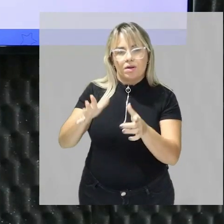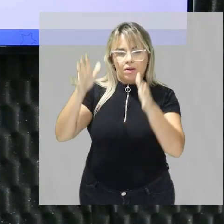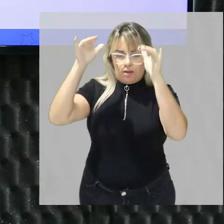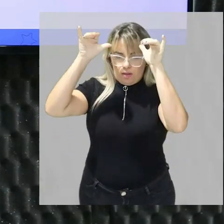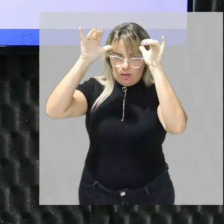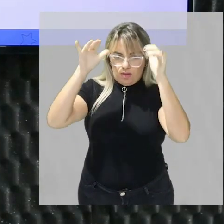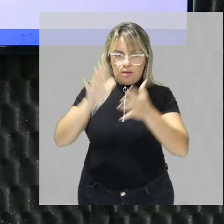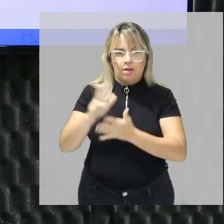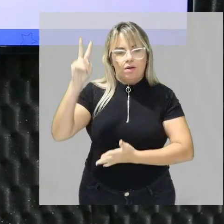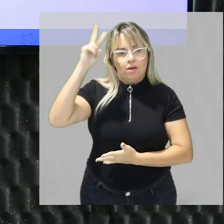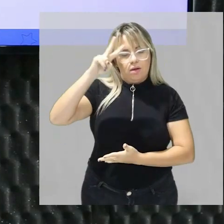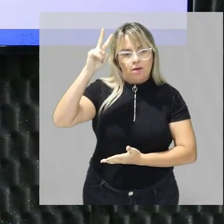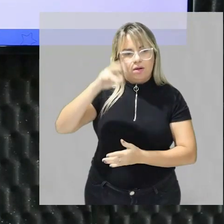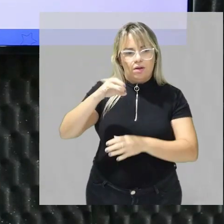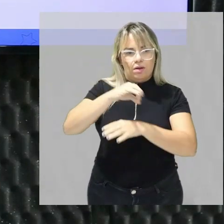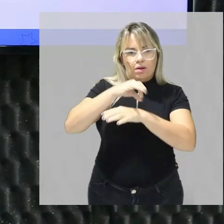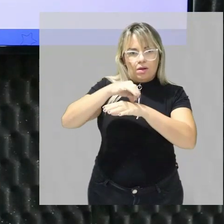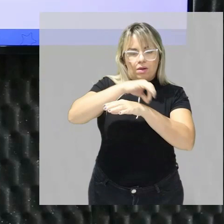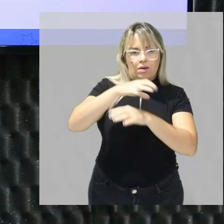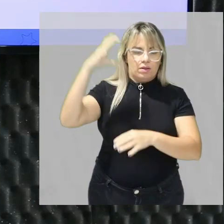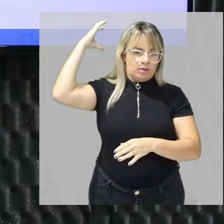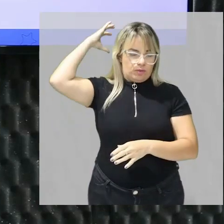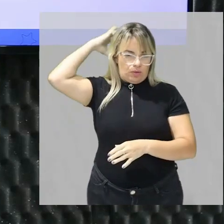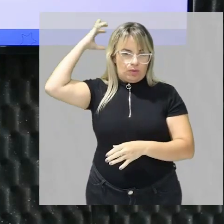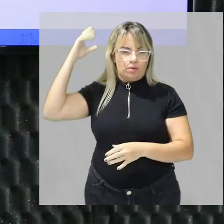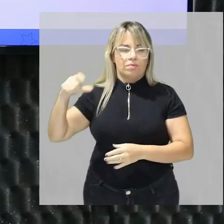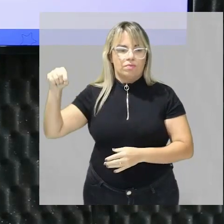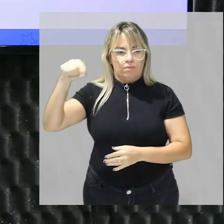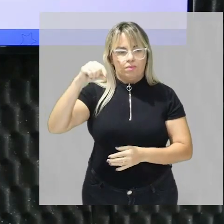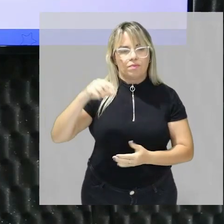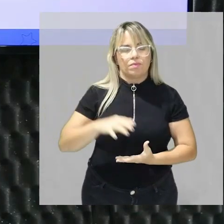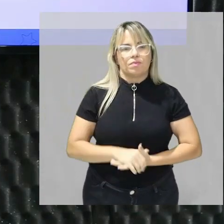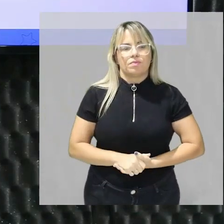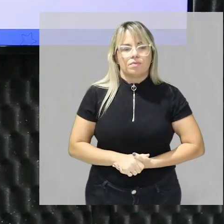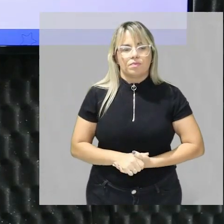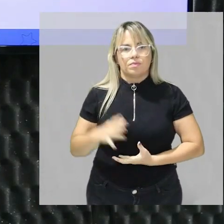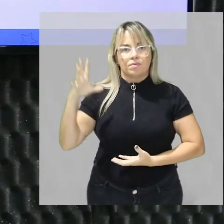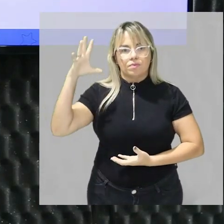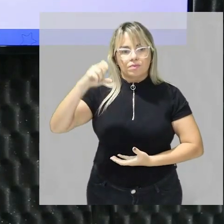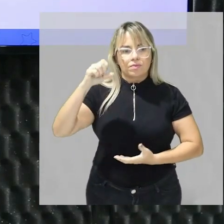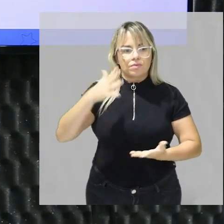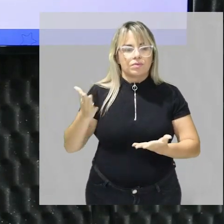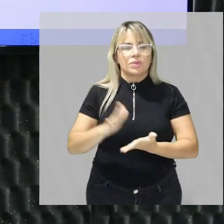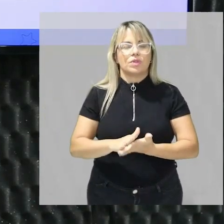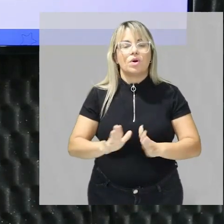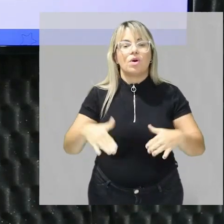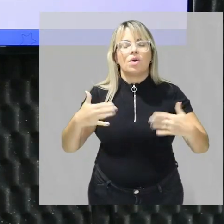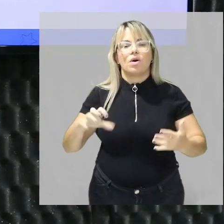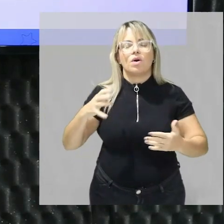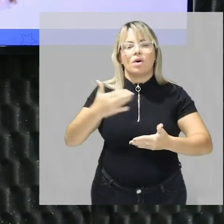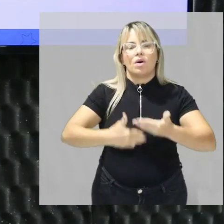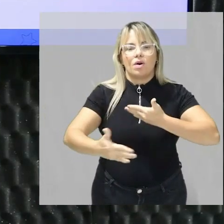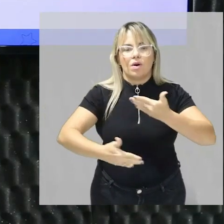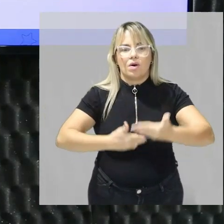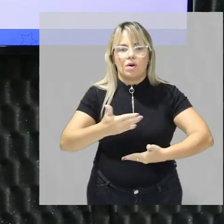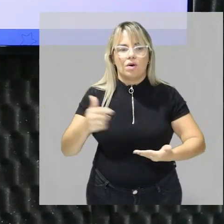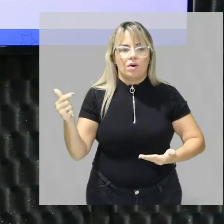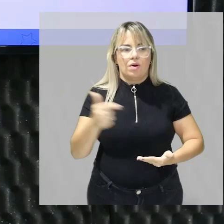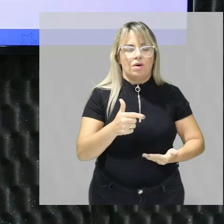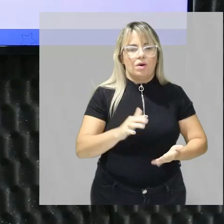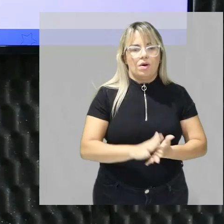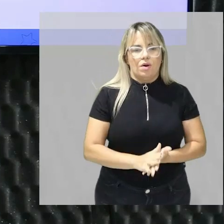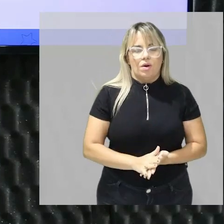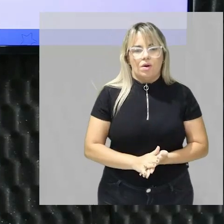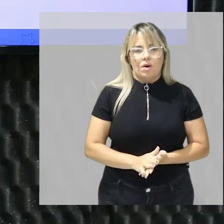se alimentam dos carrapatos do búfalo? Vamos lá. Qual a relação que ocorre entre os búfalos e as plantas? O búfalo